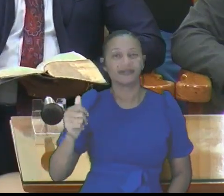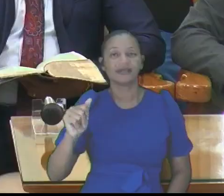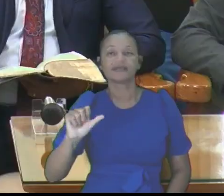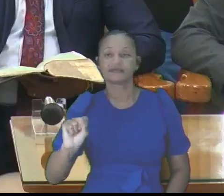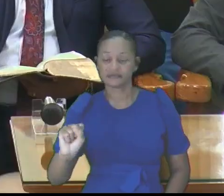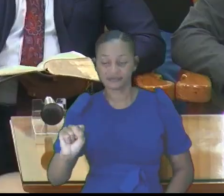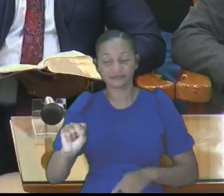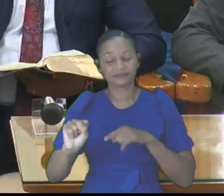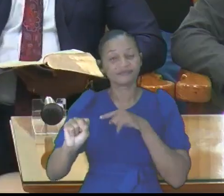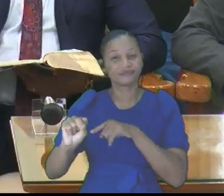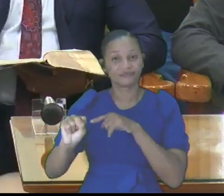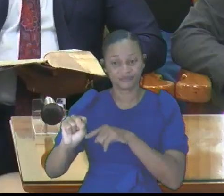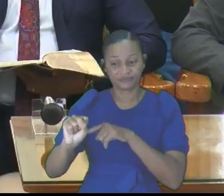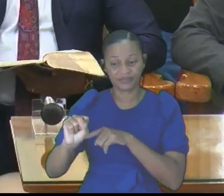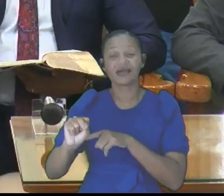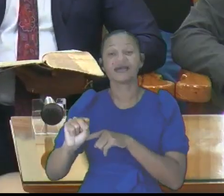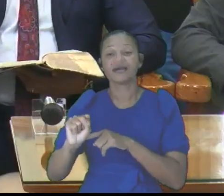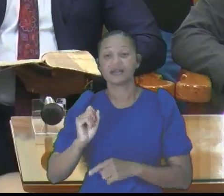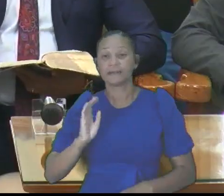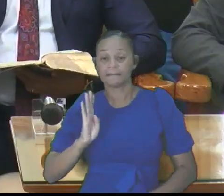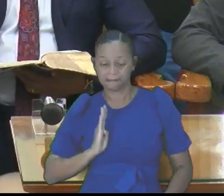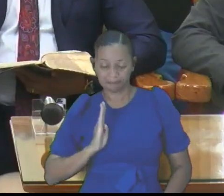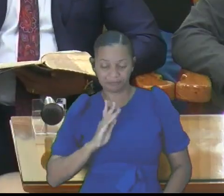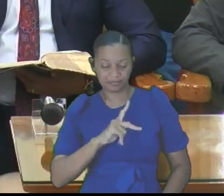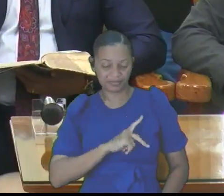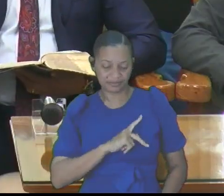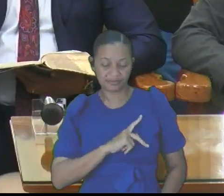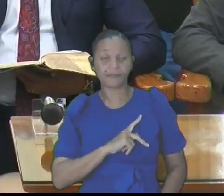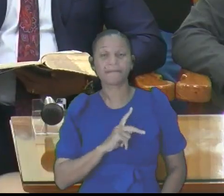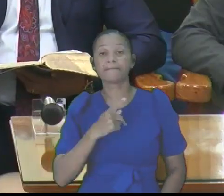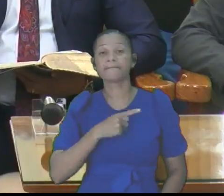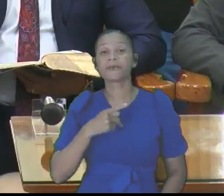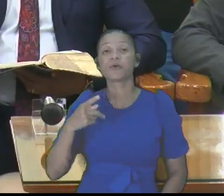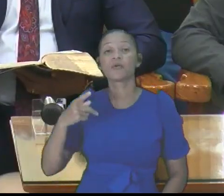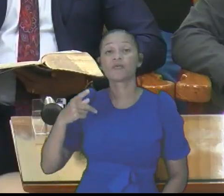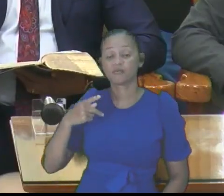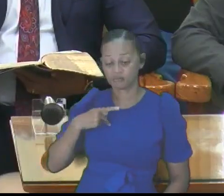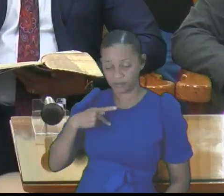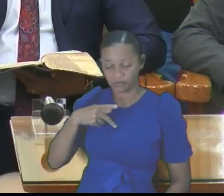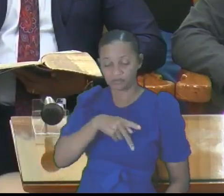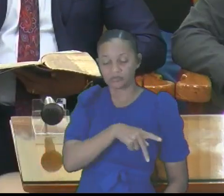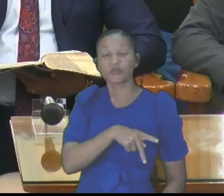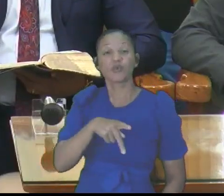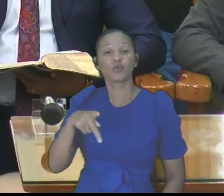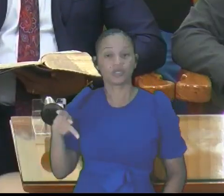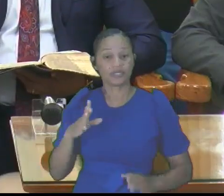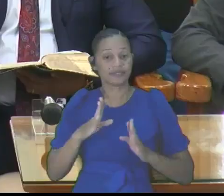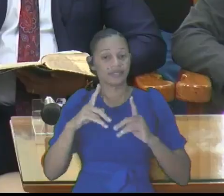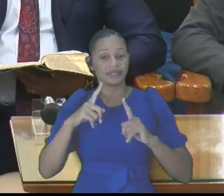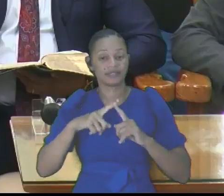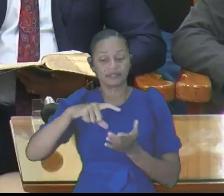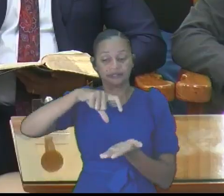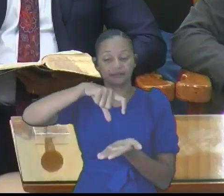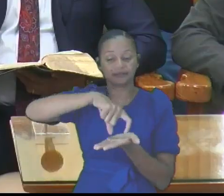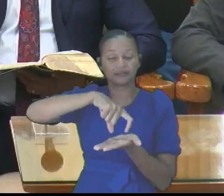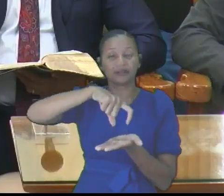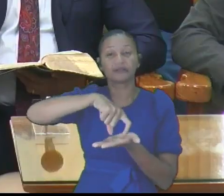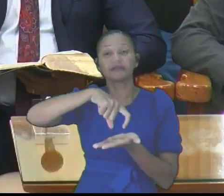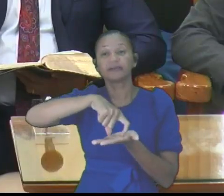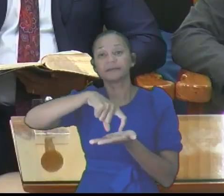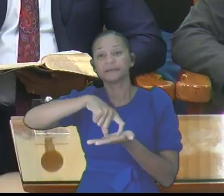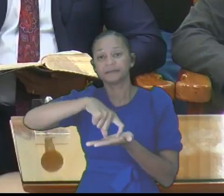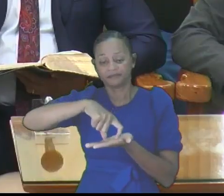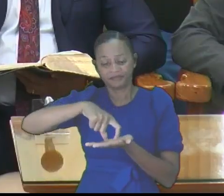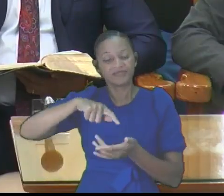apostólica, Ananias era o bispo da igreja, era o pastor sênior, era o pastor presidente da igreja de Damasco. A Bíblia diz que ele era